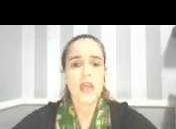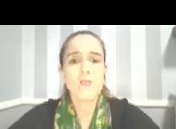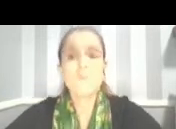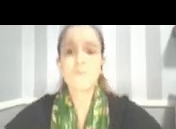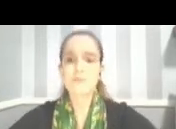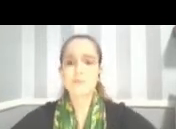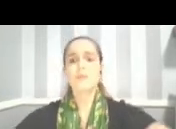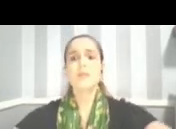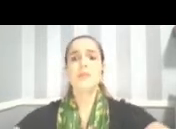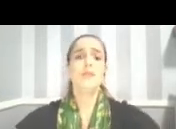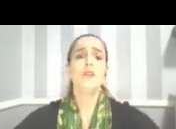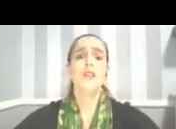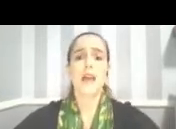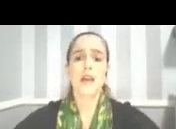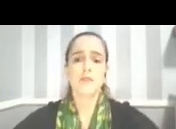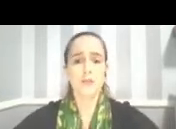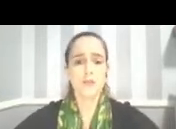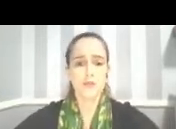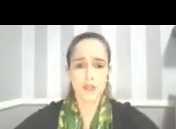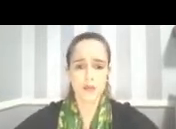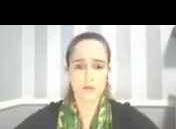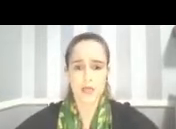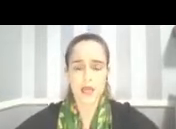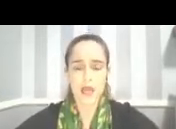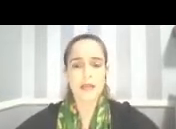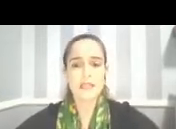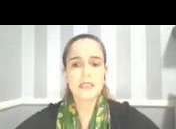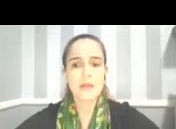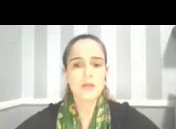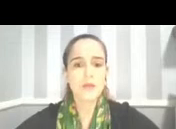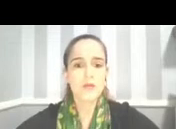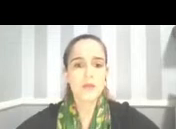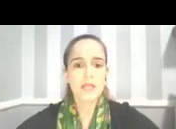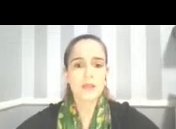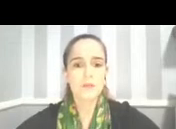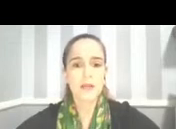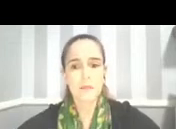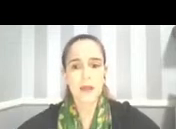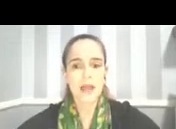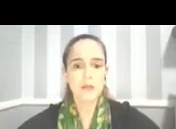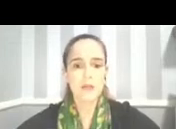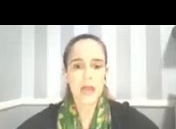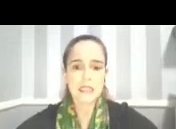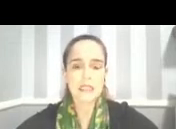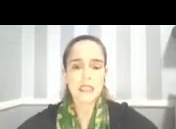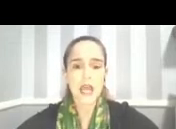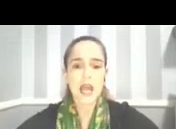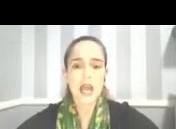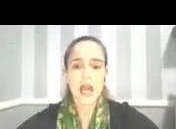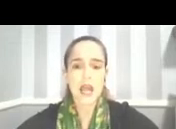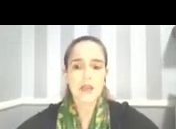dobra o joelho, se for no antebraço, dobra o cotovelo. Mas sempre tomando cuidado para que a parte